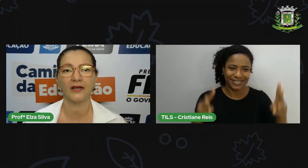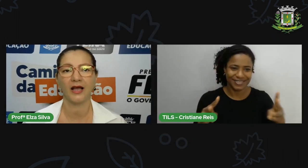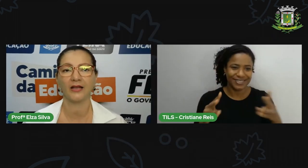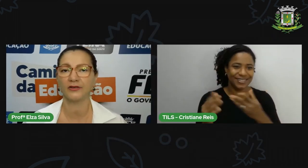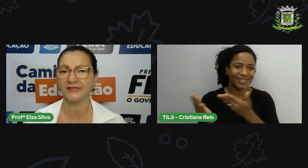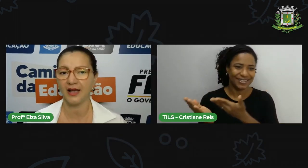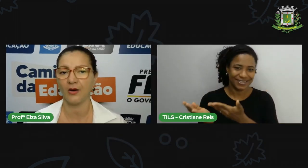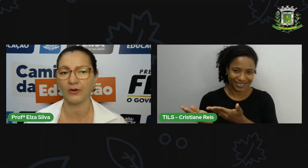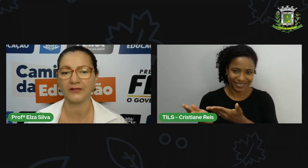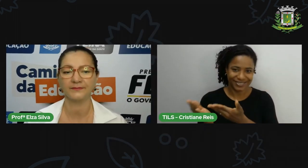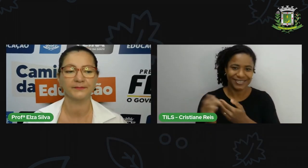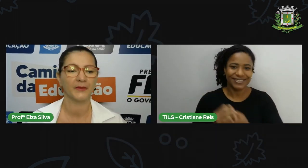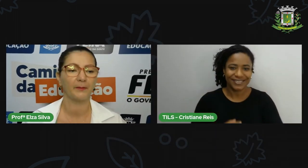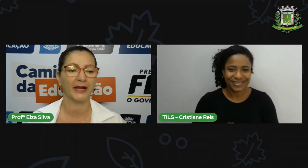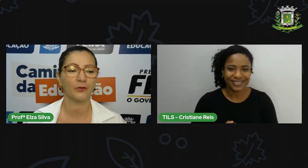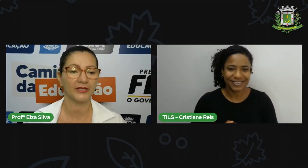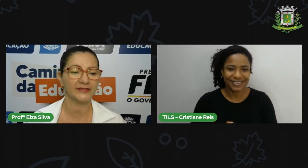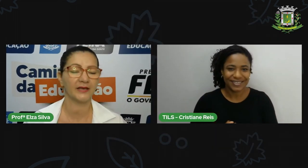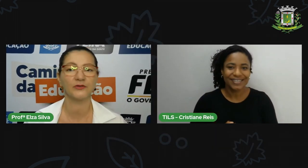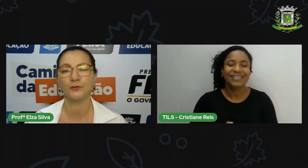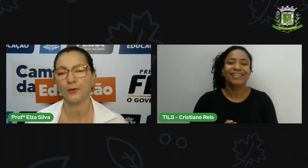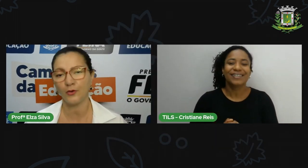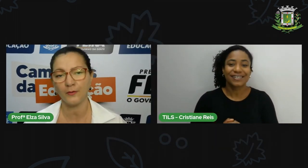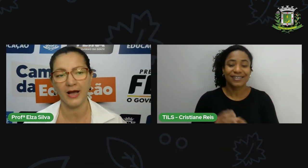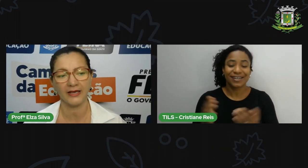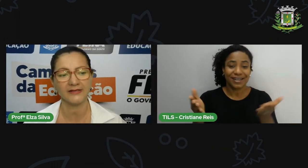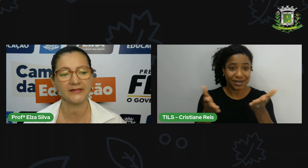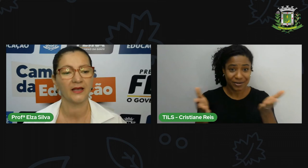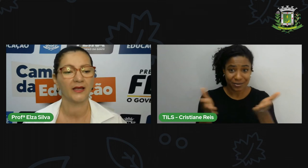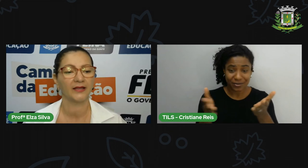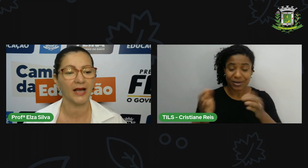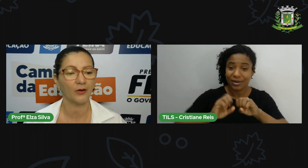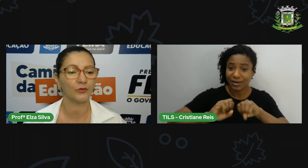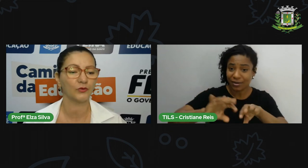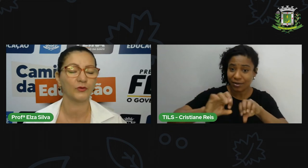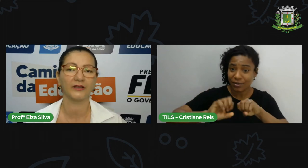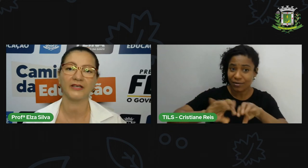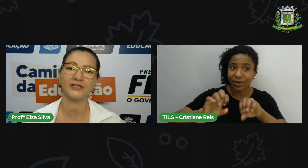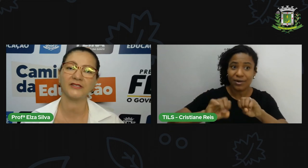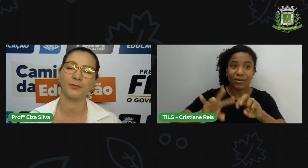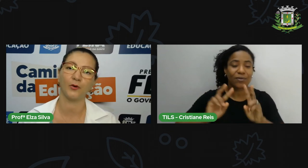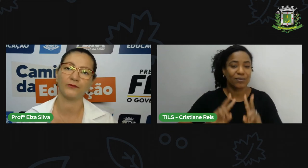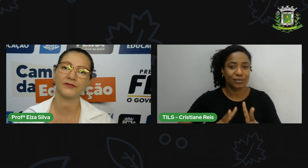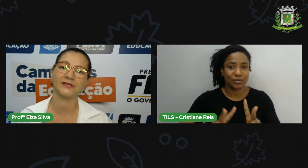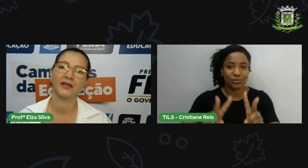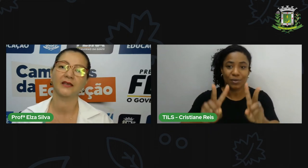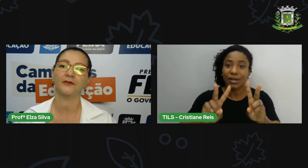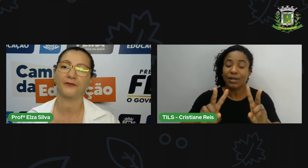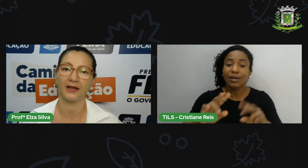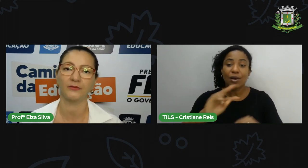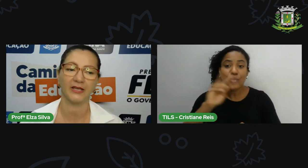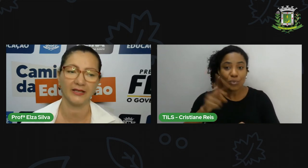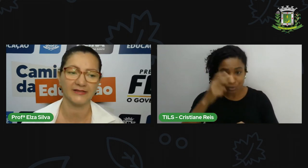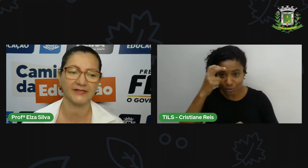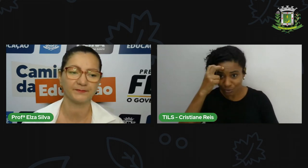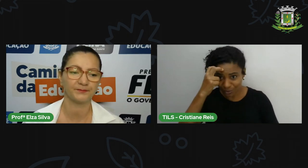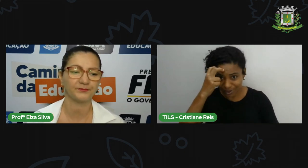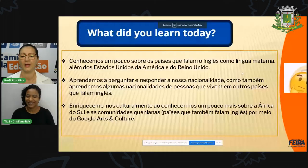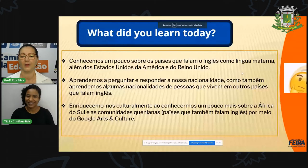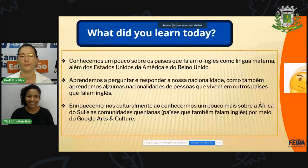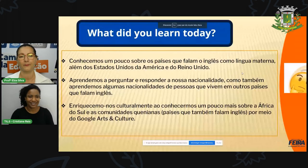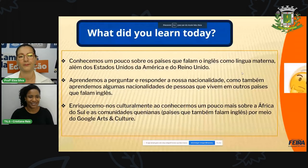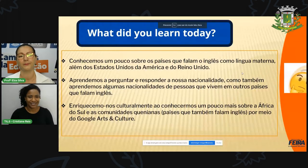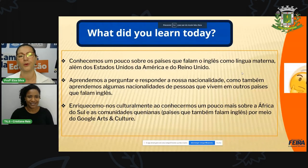Agora A nossa aula Para conhecermos Um pouco mais Da cultura Destes povos Que falam Inglês